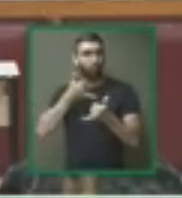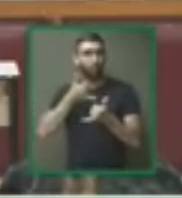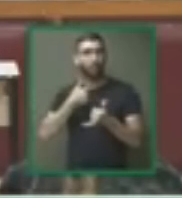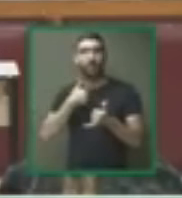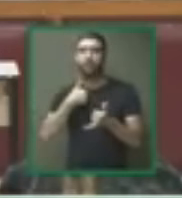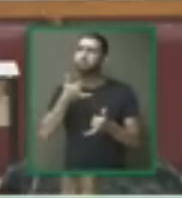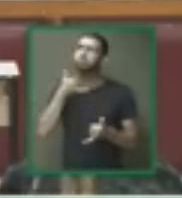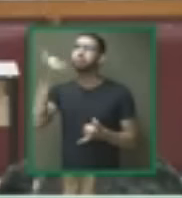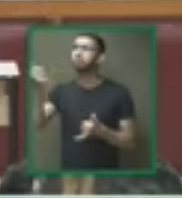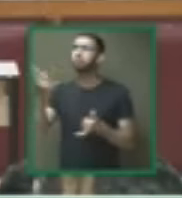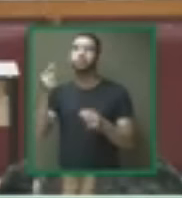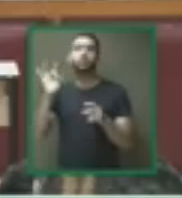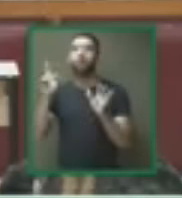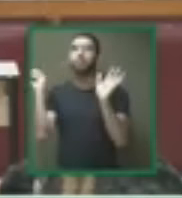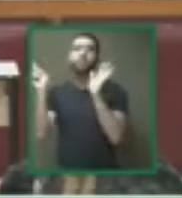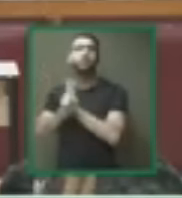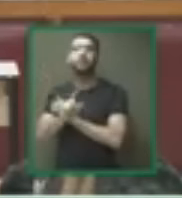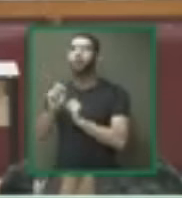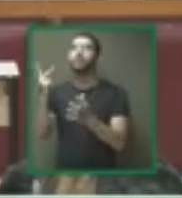para saber o que ele queria.